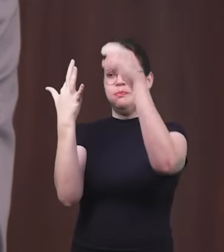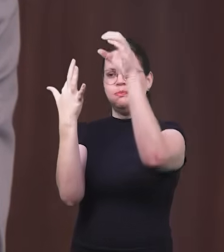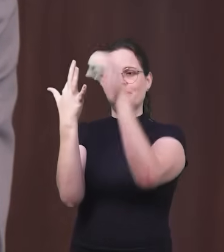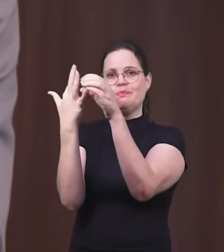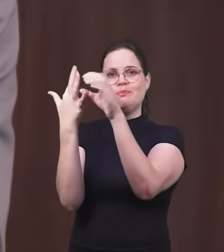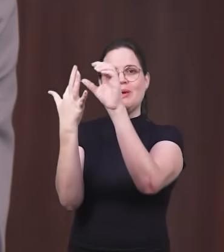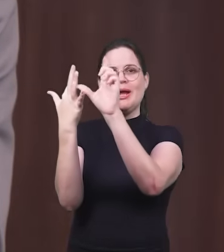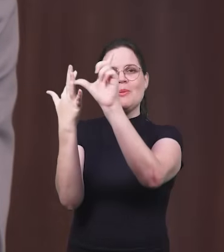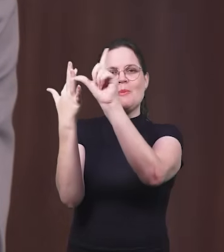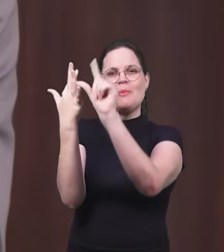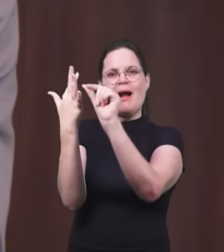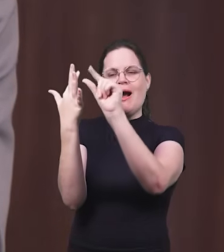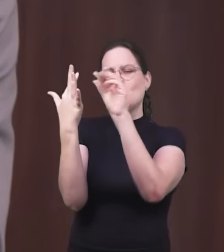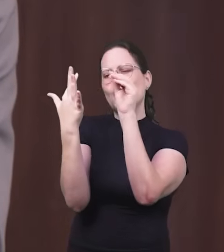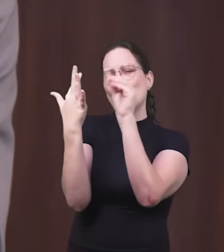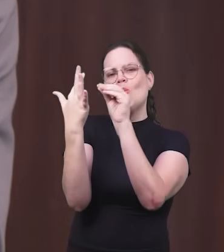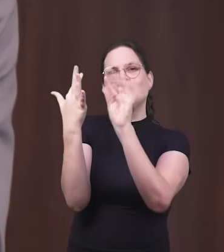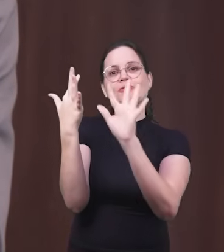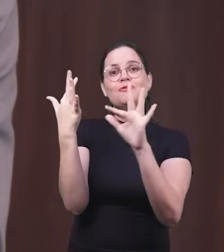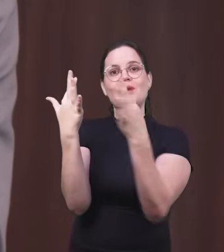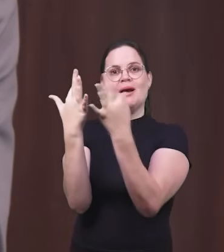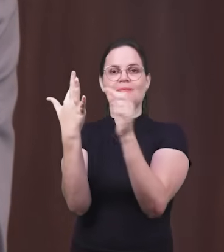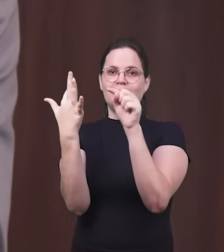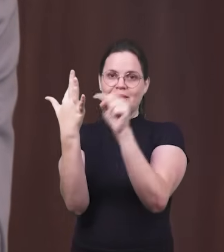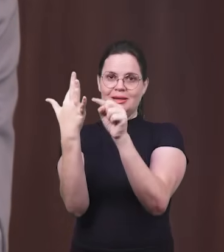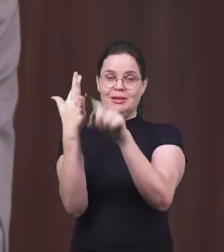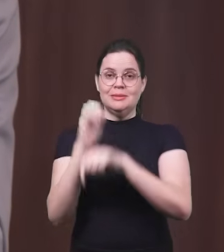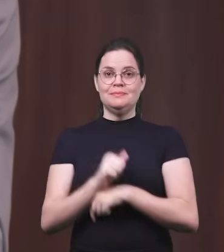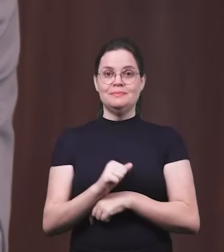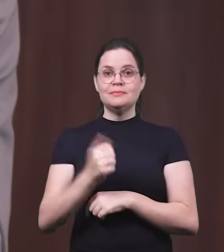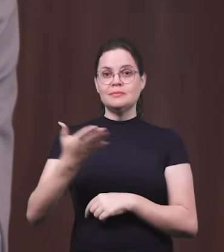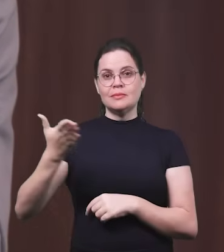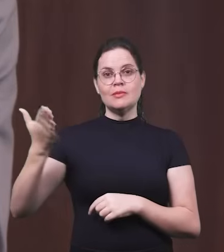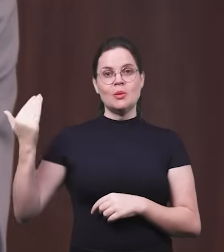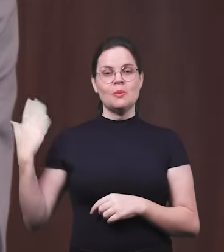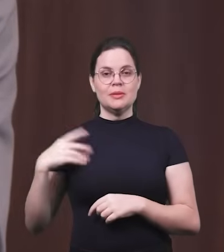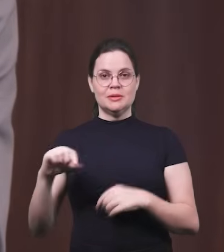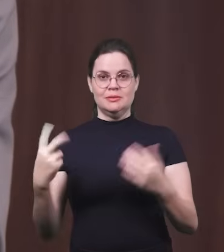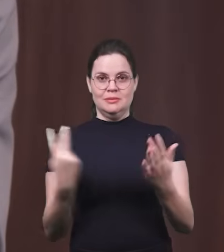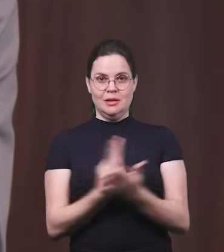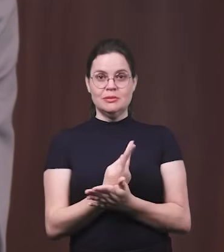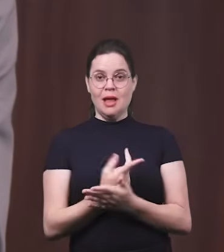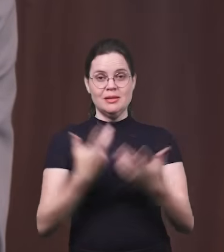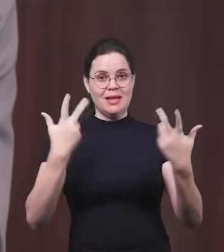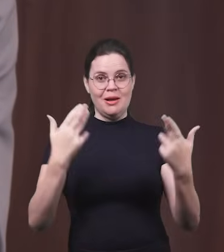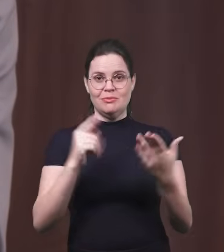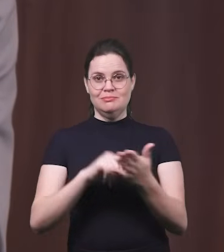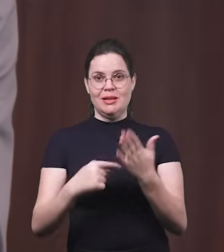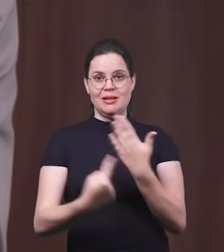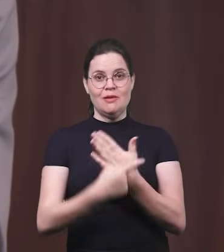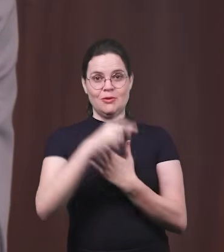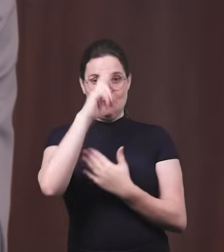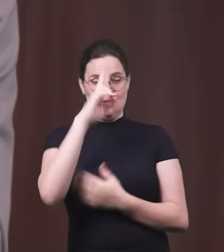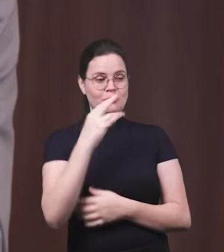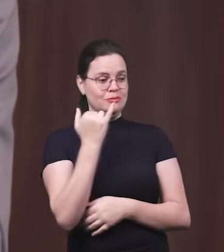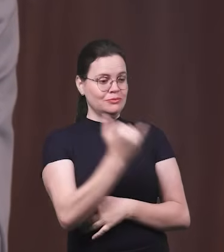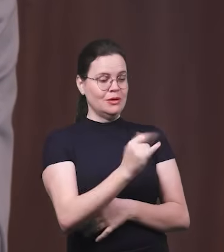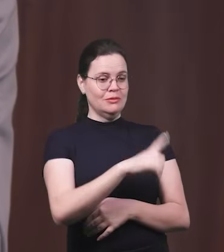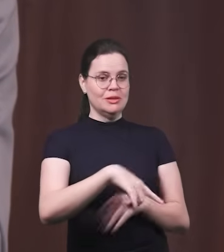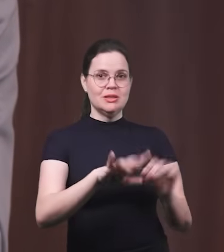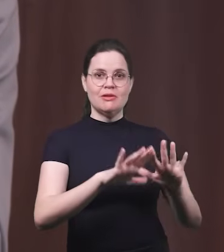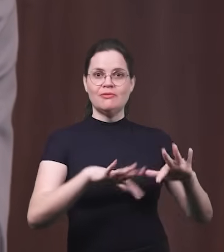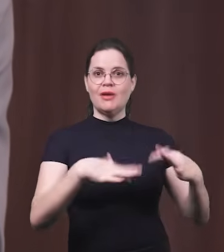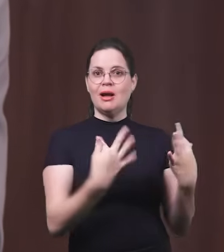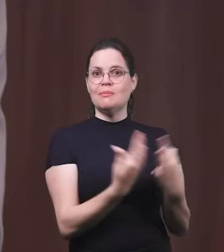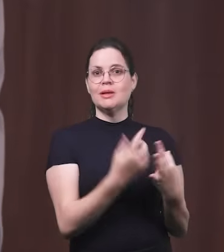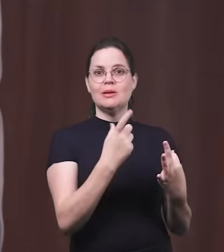família. E isso nos faz recordar que há muitos anos o Senhor deu essa palavra para todos nós, que os nossos lares